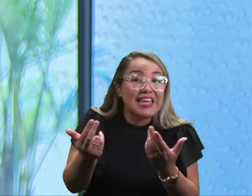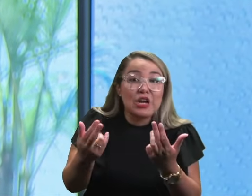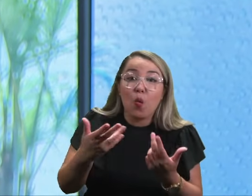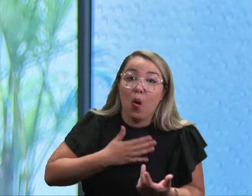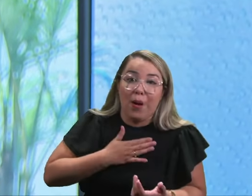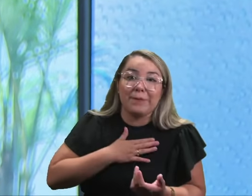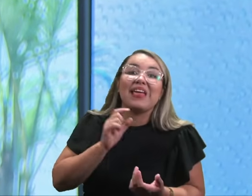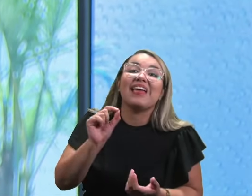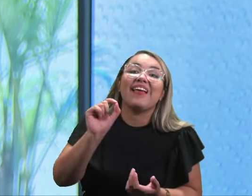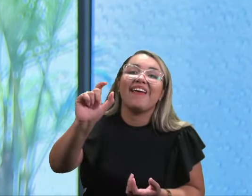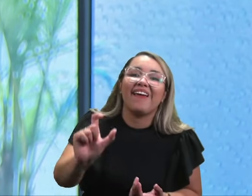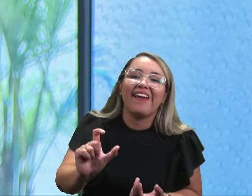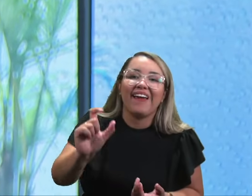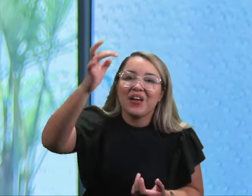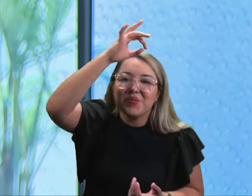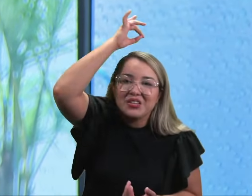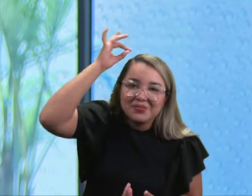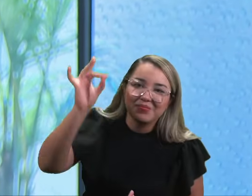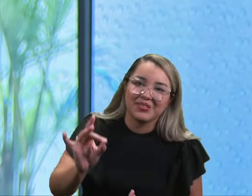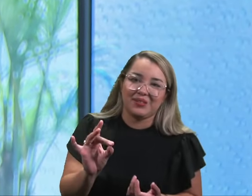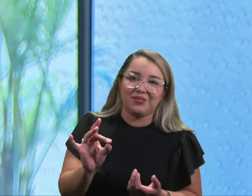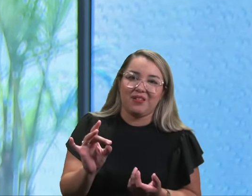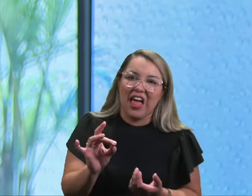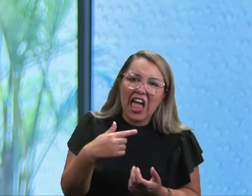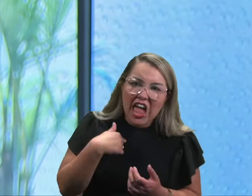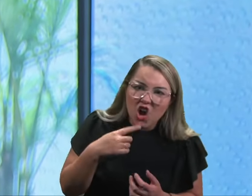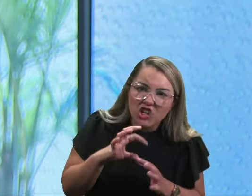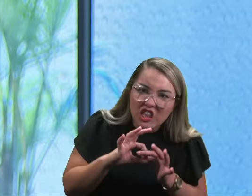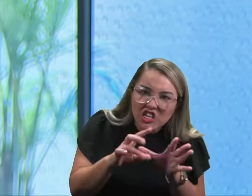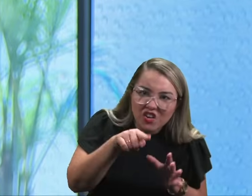deixar vocês órfãos. Estão entendendo?